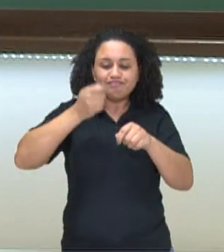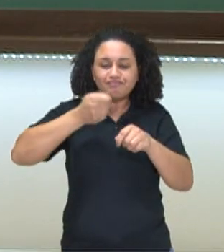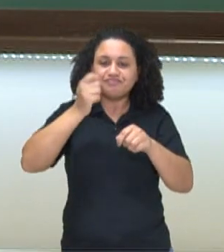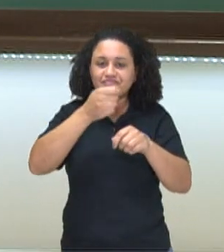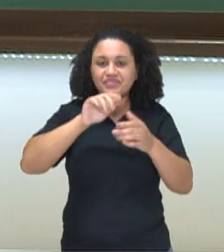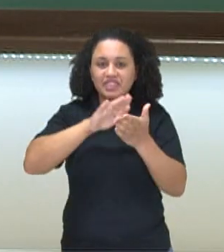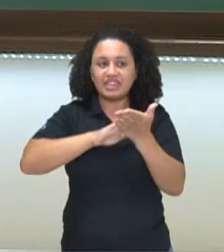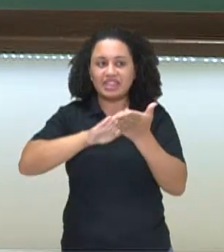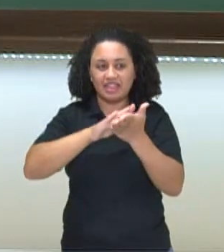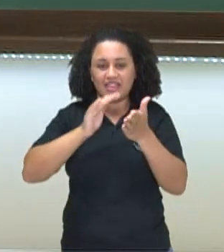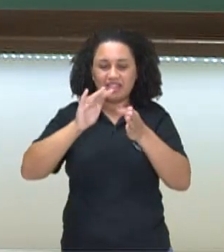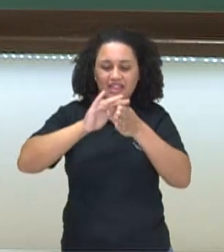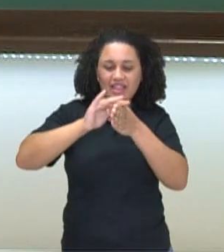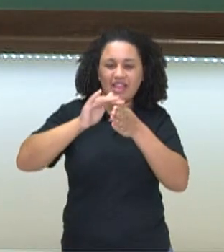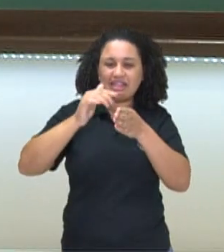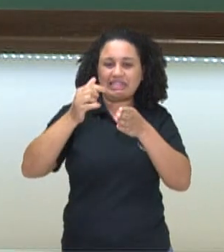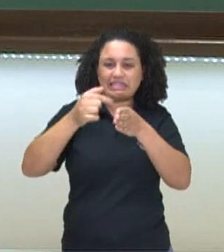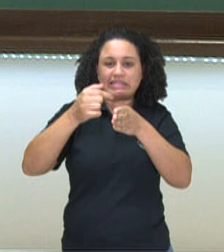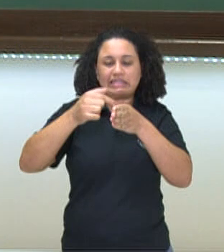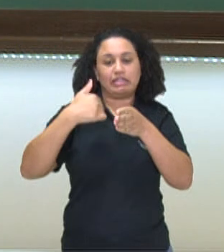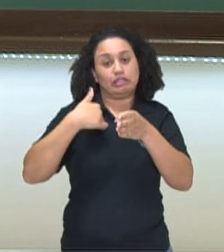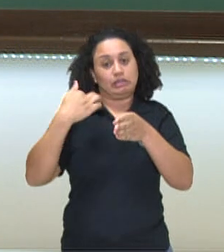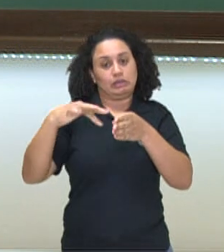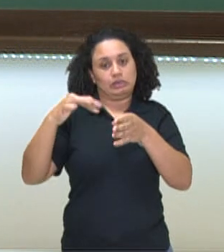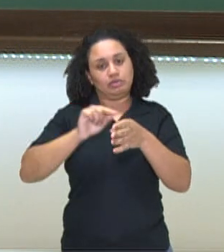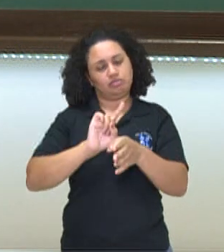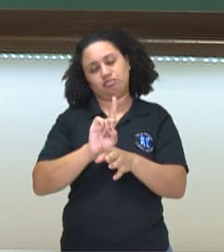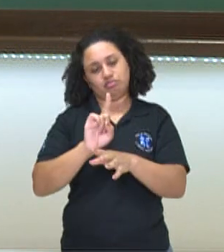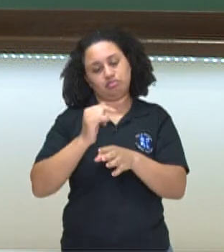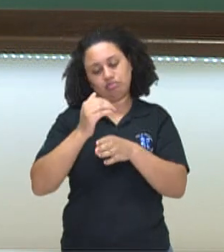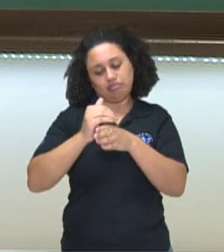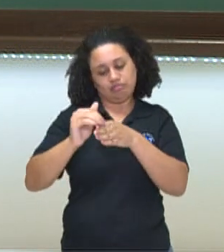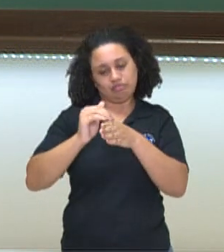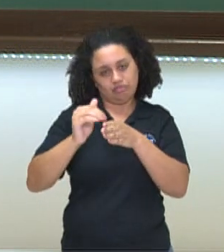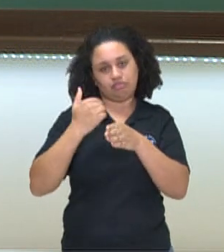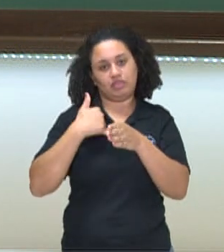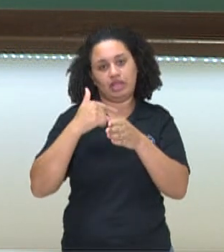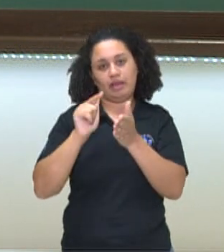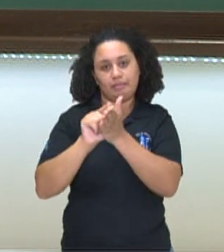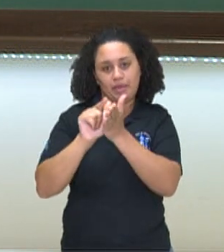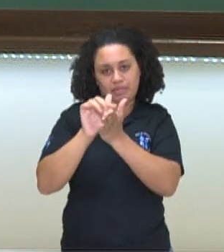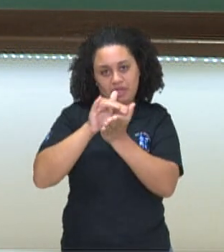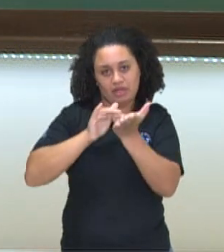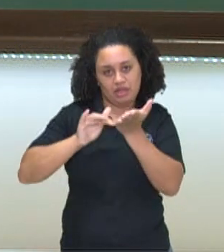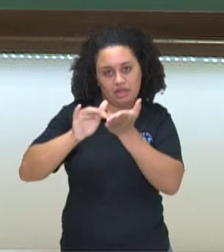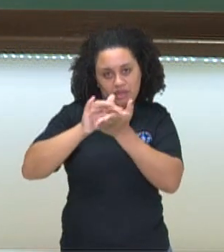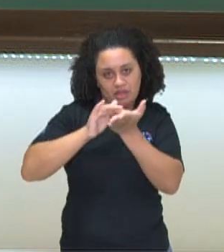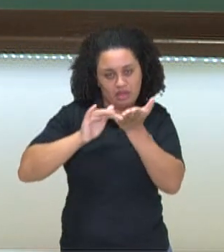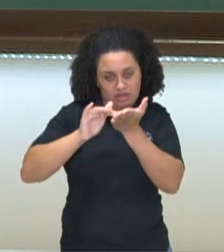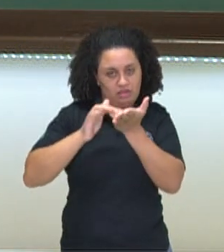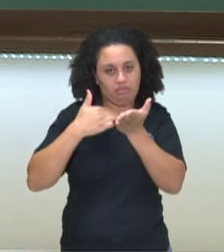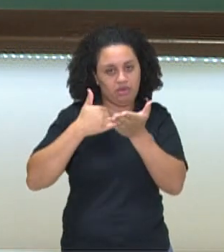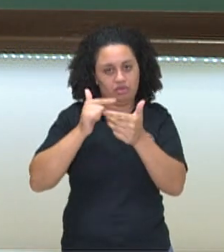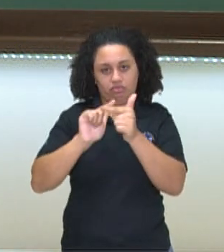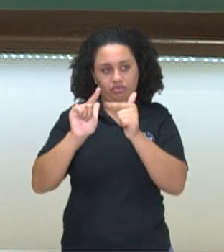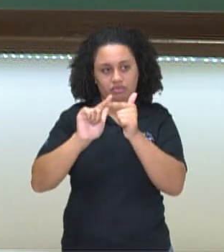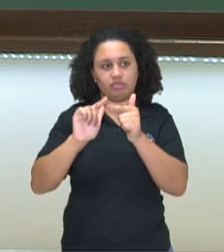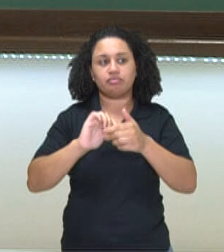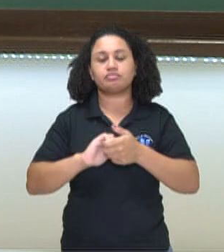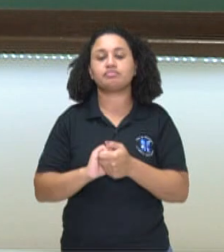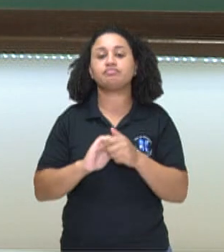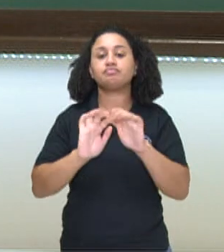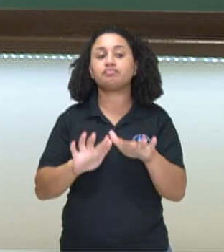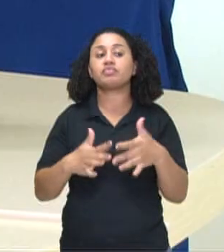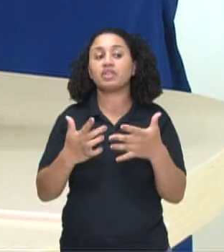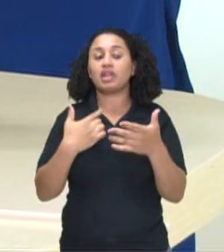ter nenhuma ferpa aqui, para não machucar a mão, né? Não cortar, passei um papel ao redor para não ter esse problema. Então veja